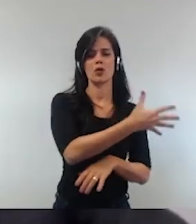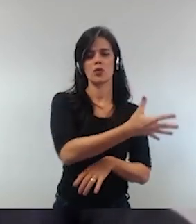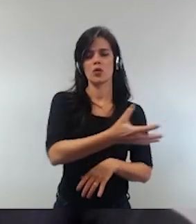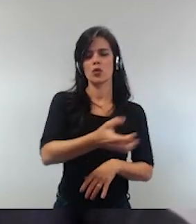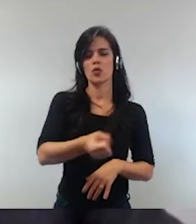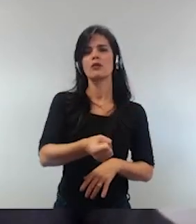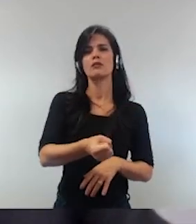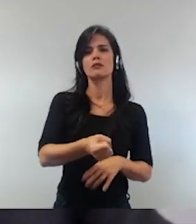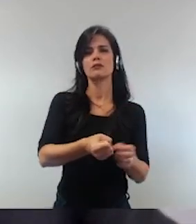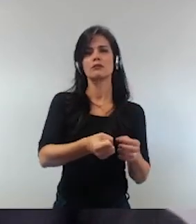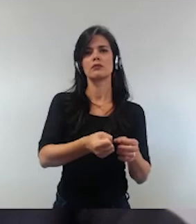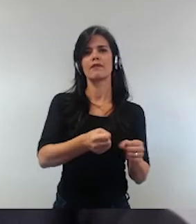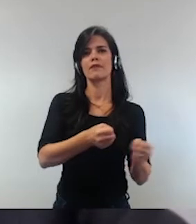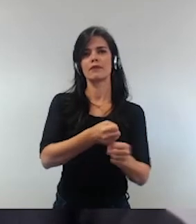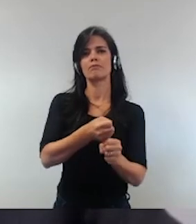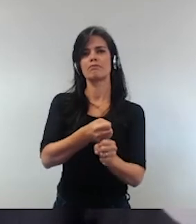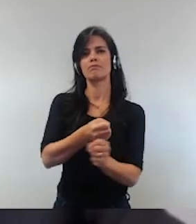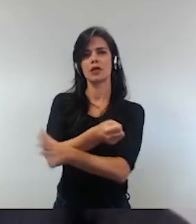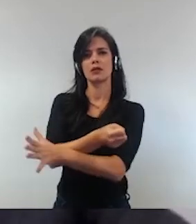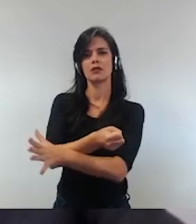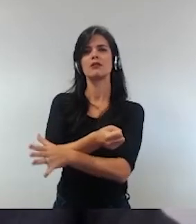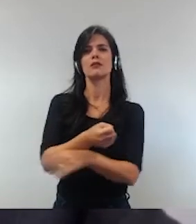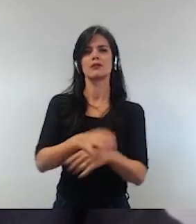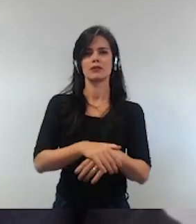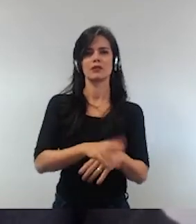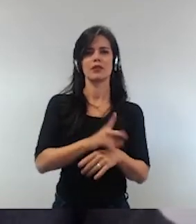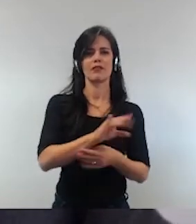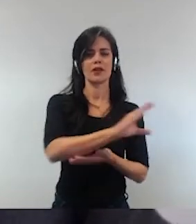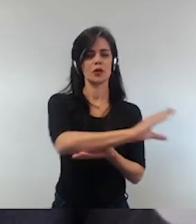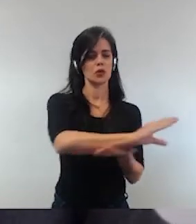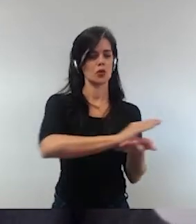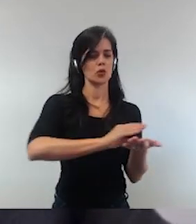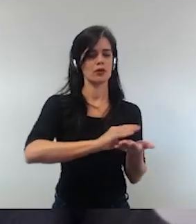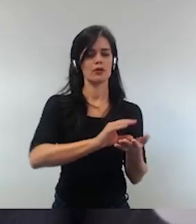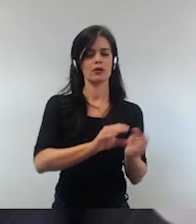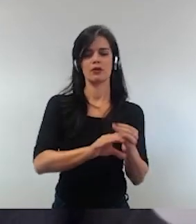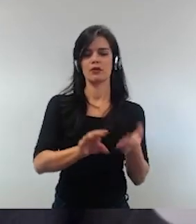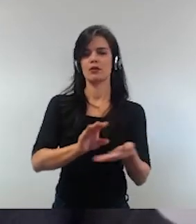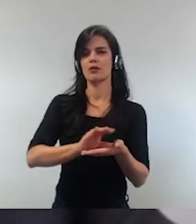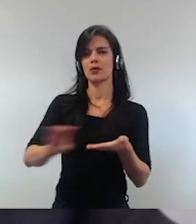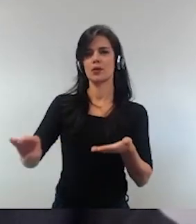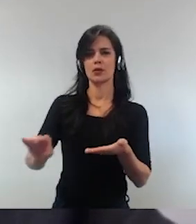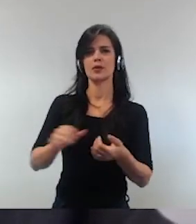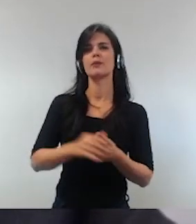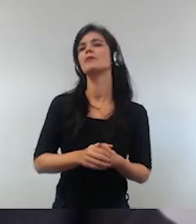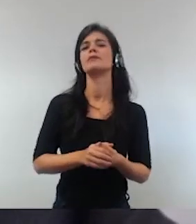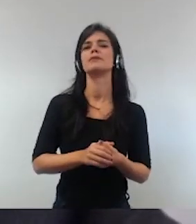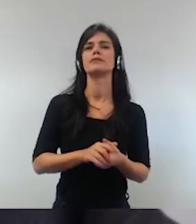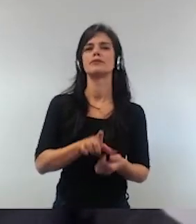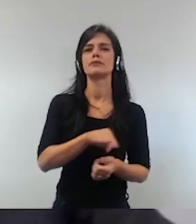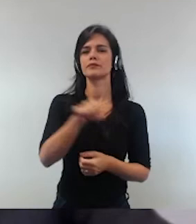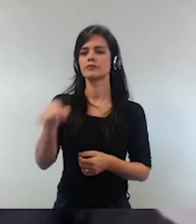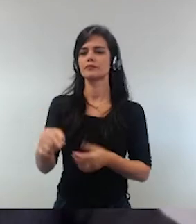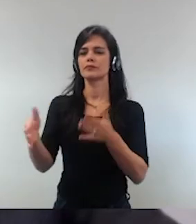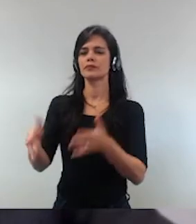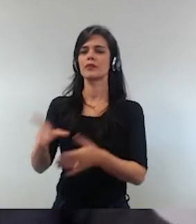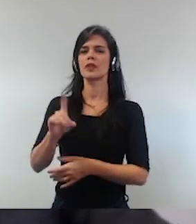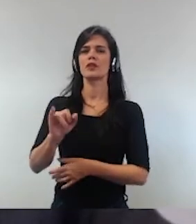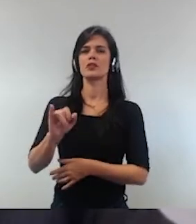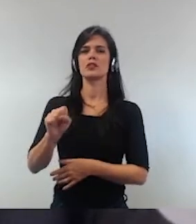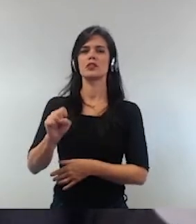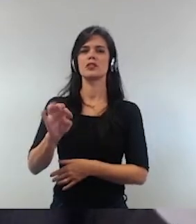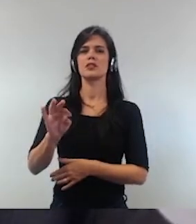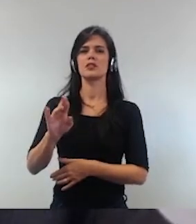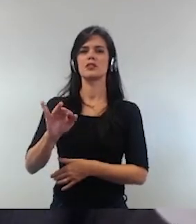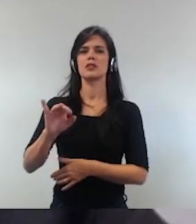do sistema de distribuição, a TUST, para remunerar uma receita anual permitida, RAP. E, na sequência, temos o distribuidor. Esse é